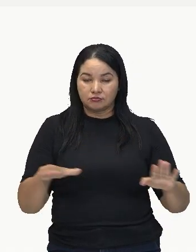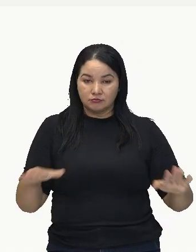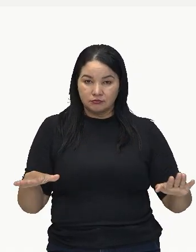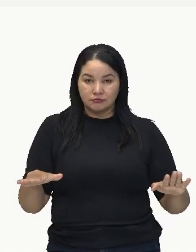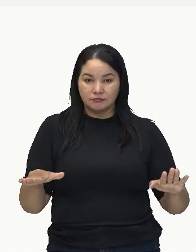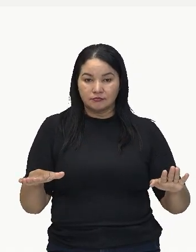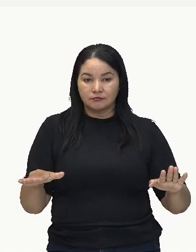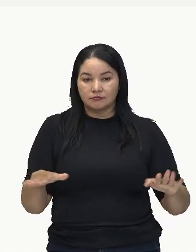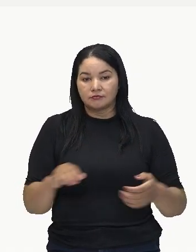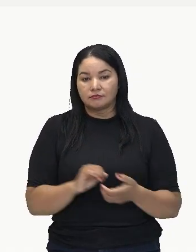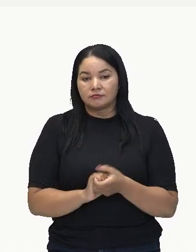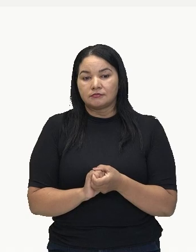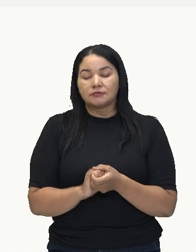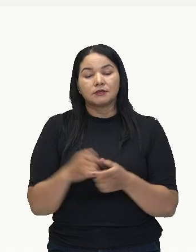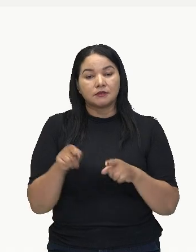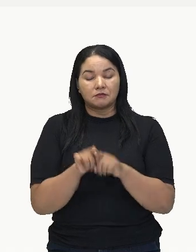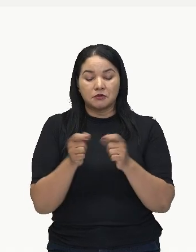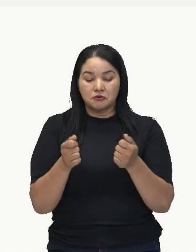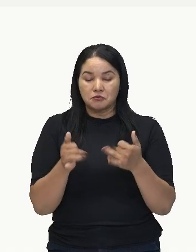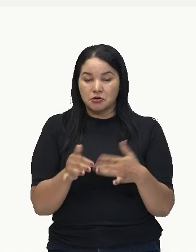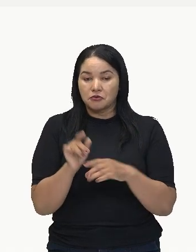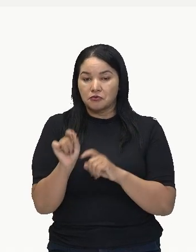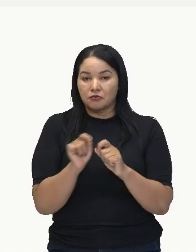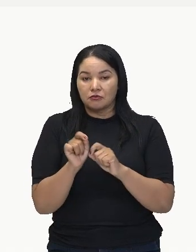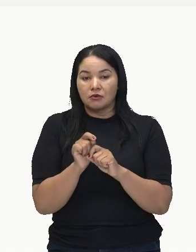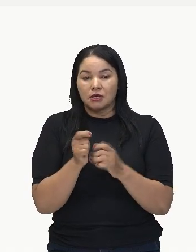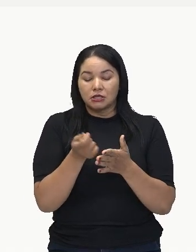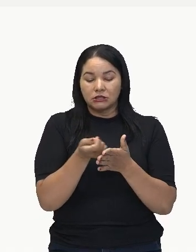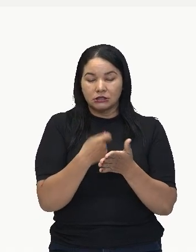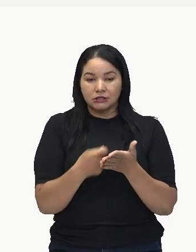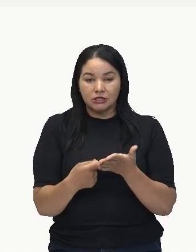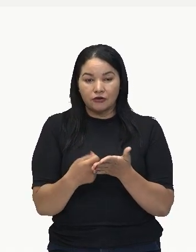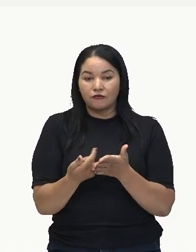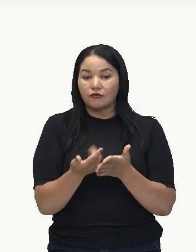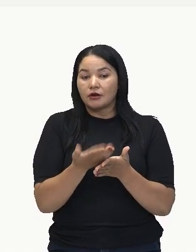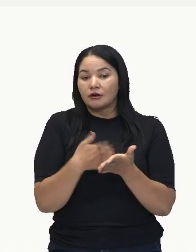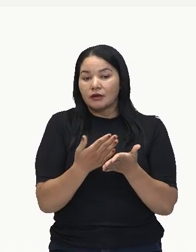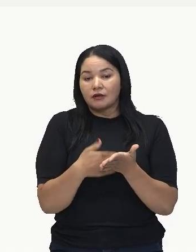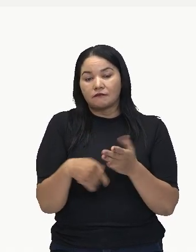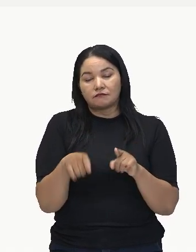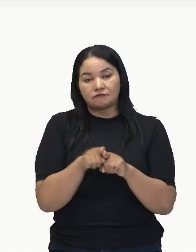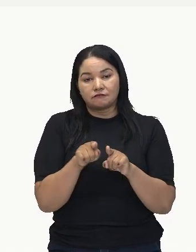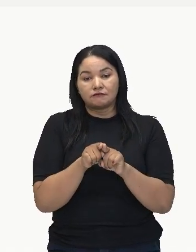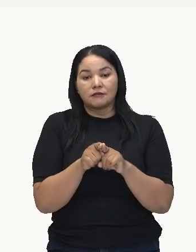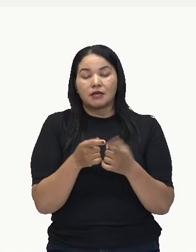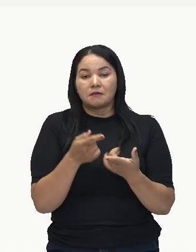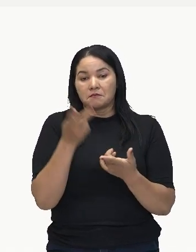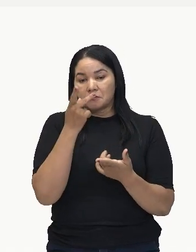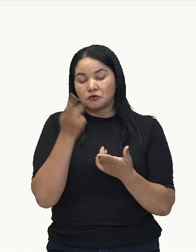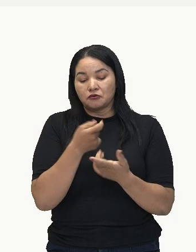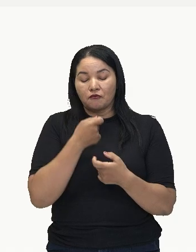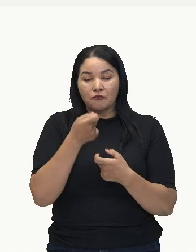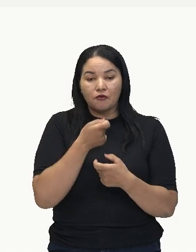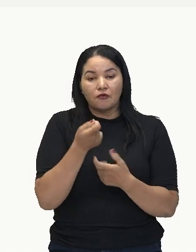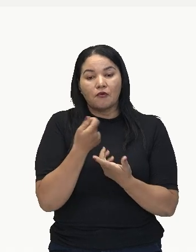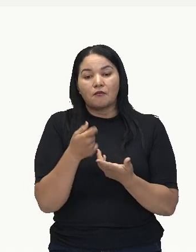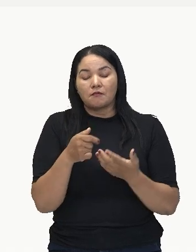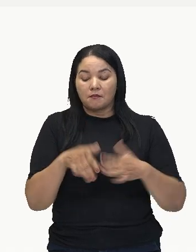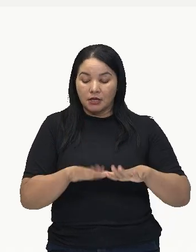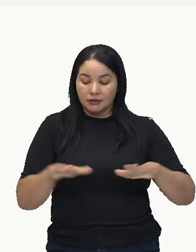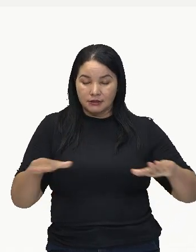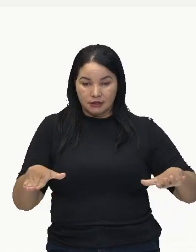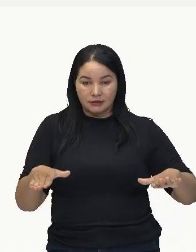livros e termina relatando, ou escreve livros e também relatos, depoimentos para ninhos.